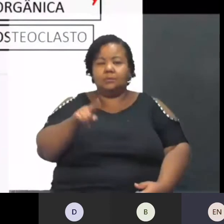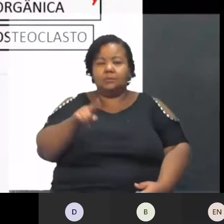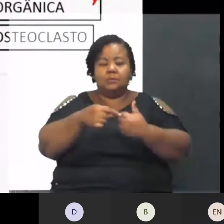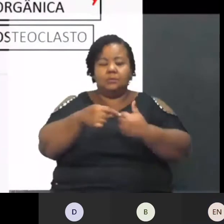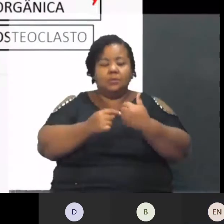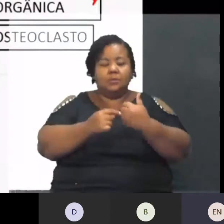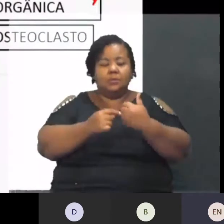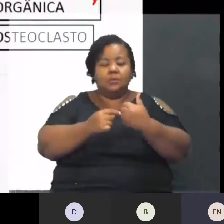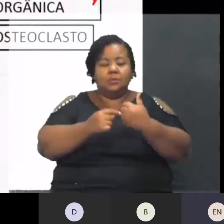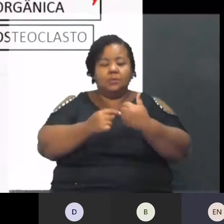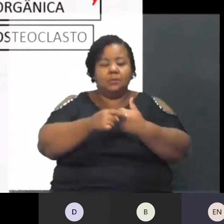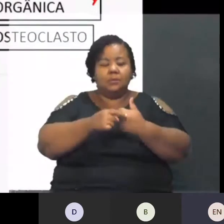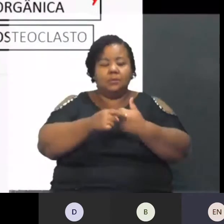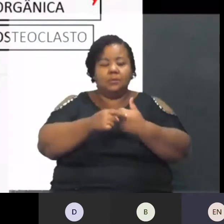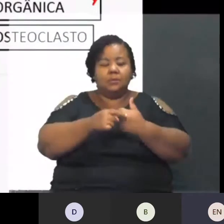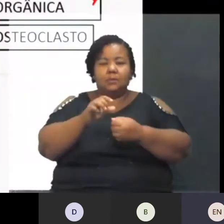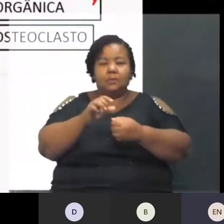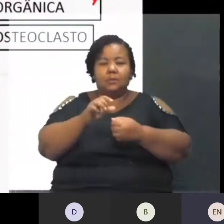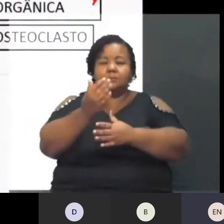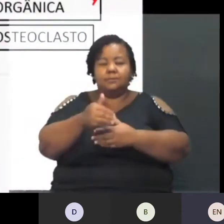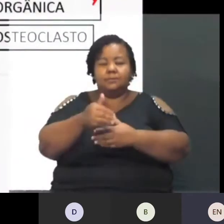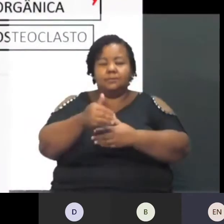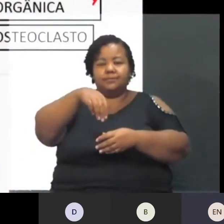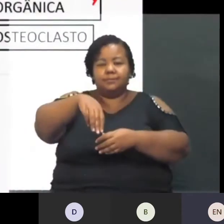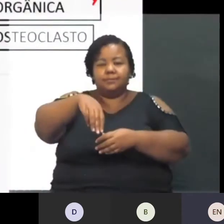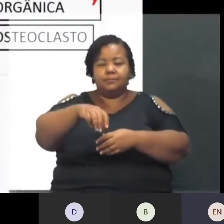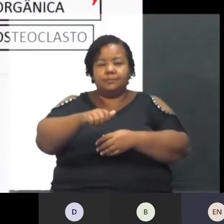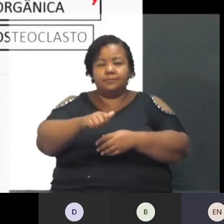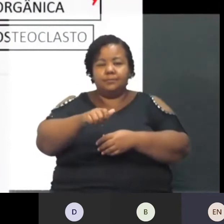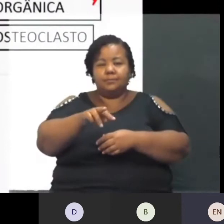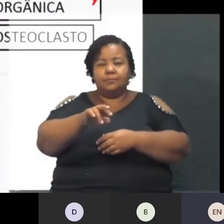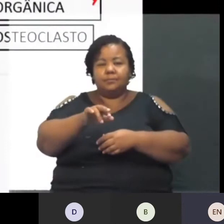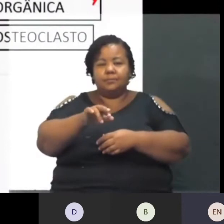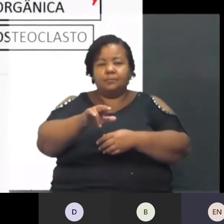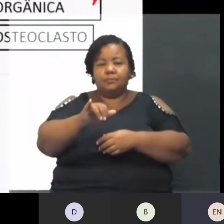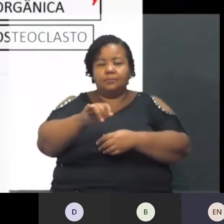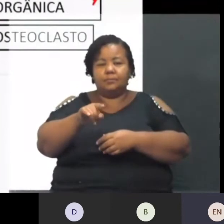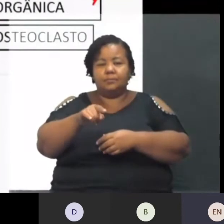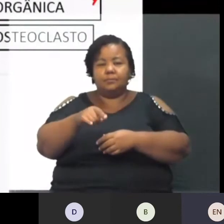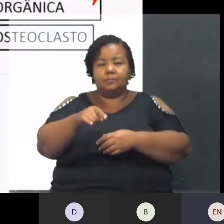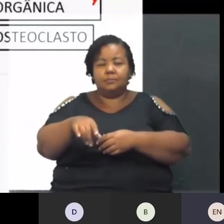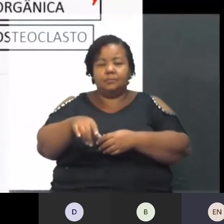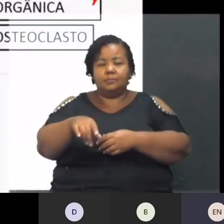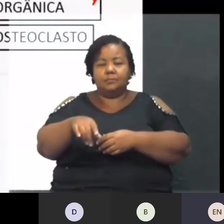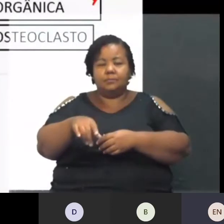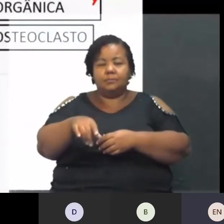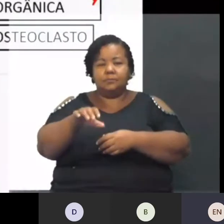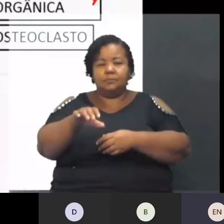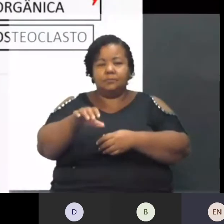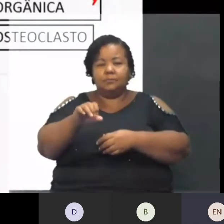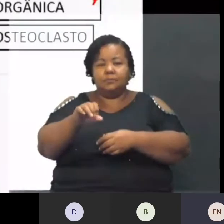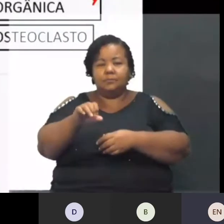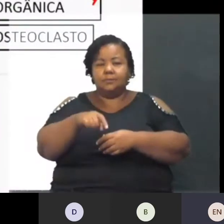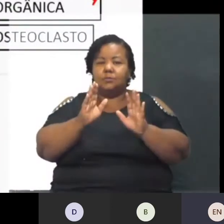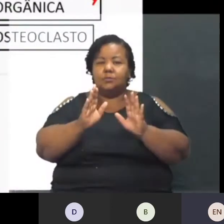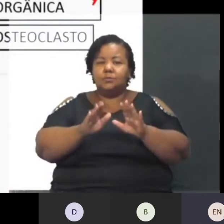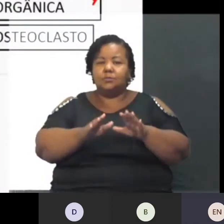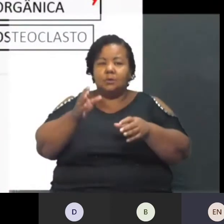sintetizam a parte orgânica da matriz óssea. Então, são as células que sintetizam o colágeno. Uma